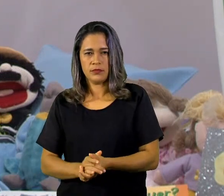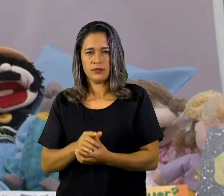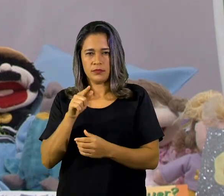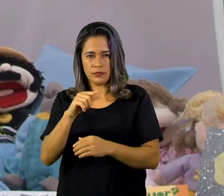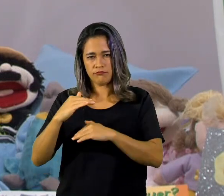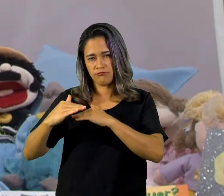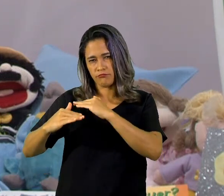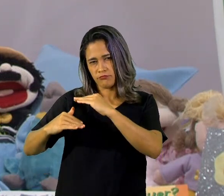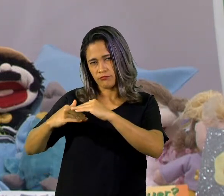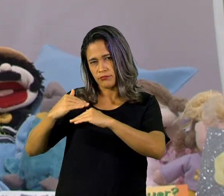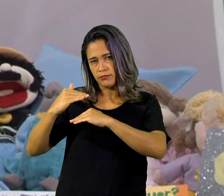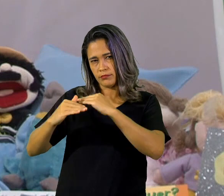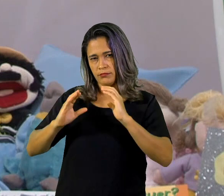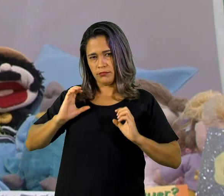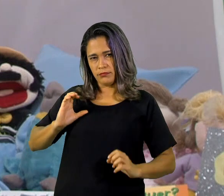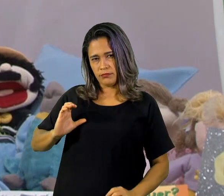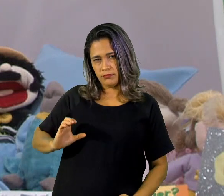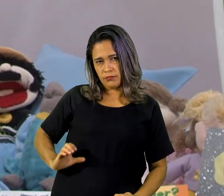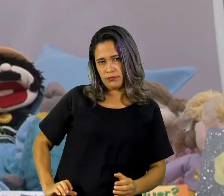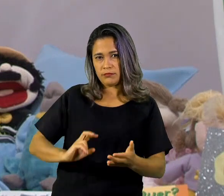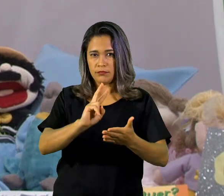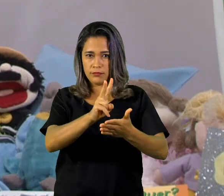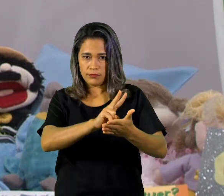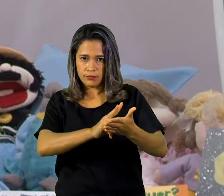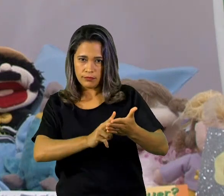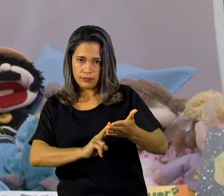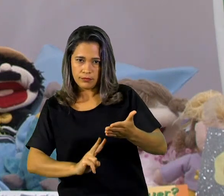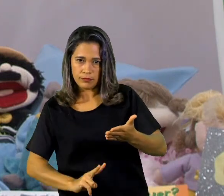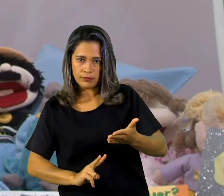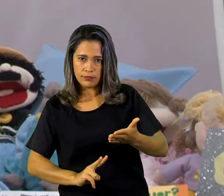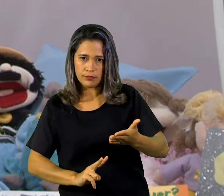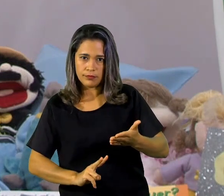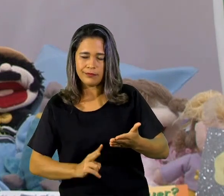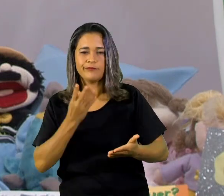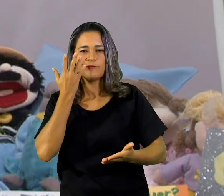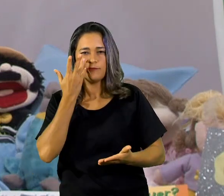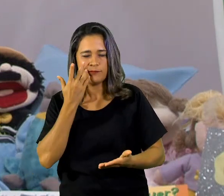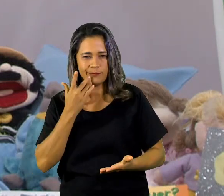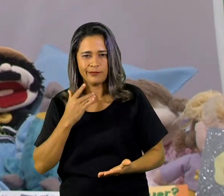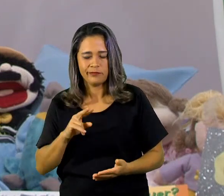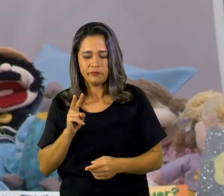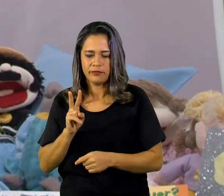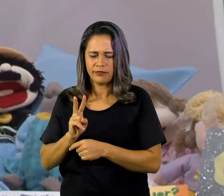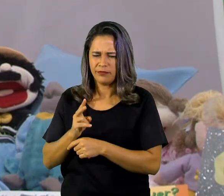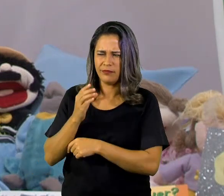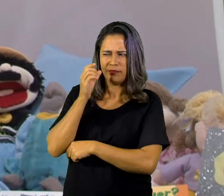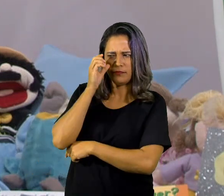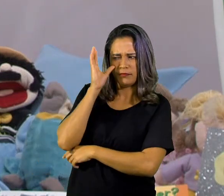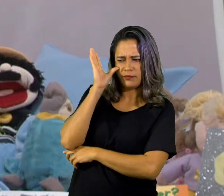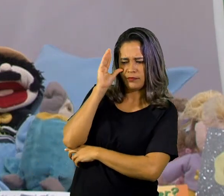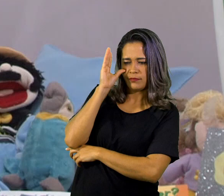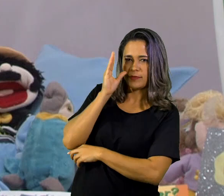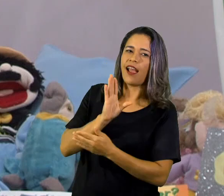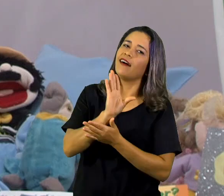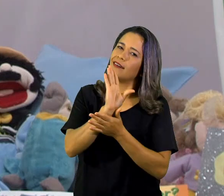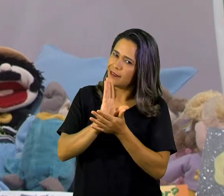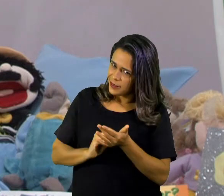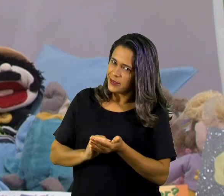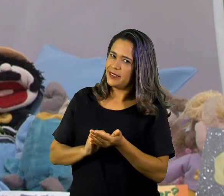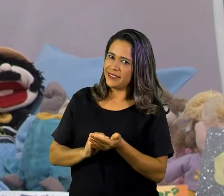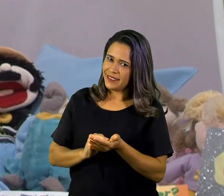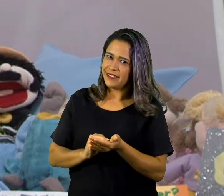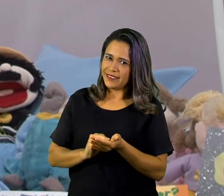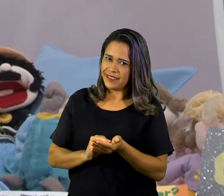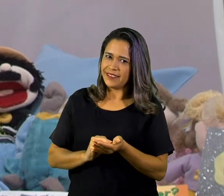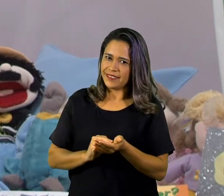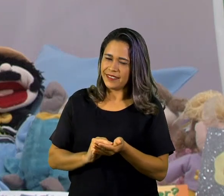desenvolve o comportamento leitor ali, a criança vai te observar e ela vai te imitar. E ali